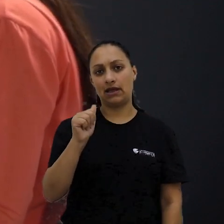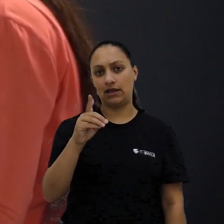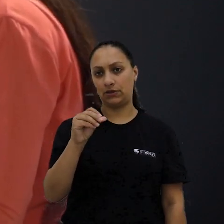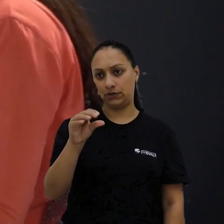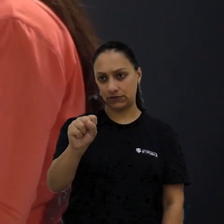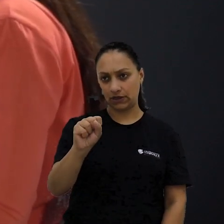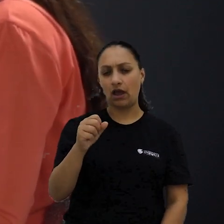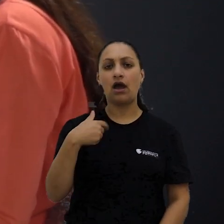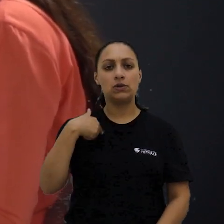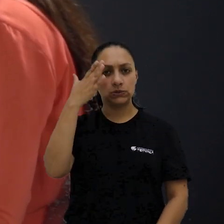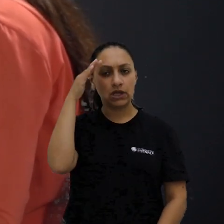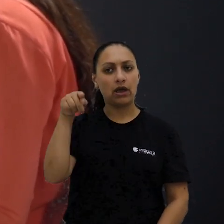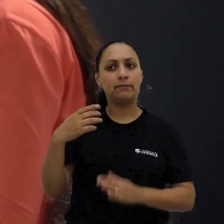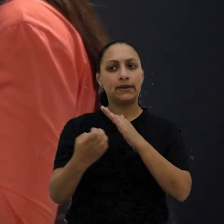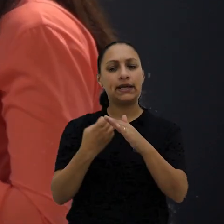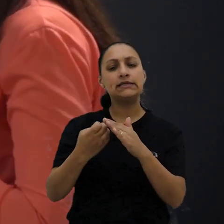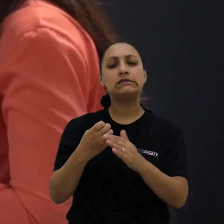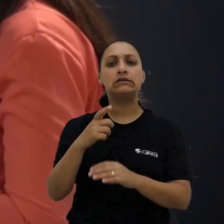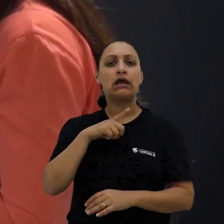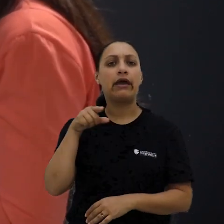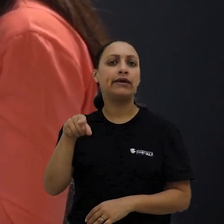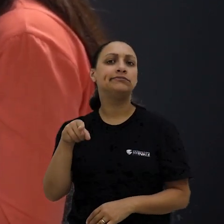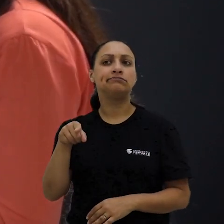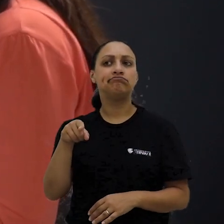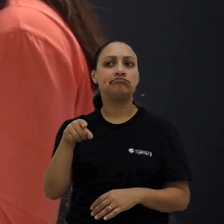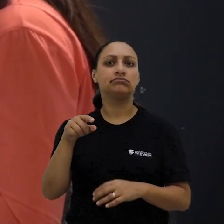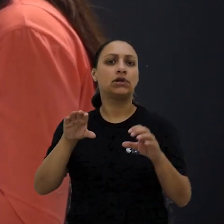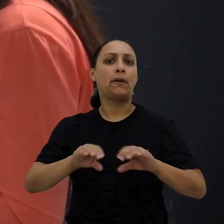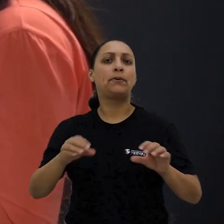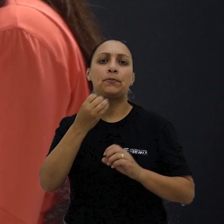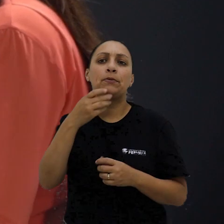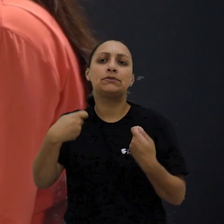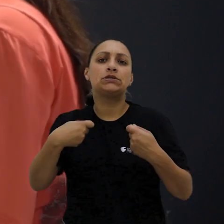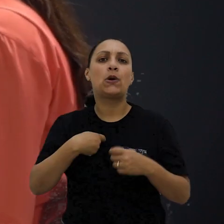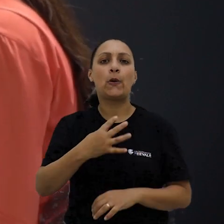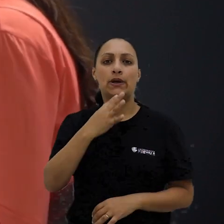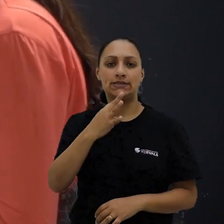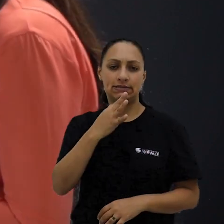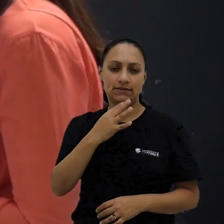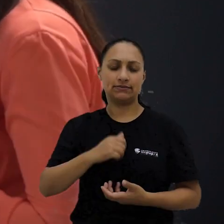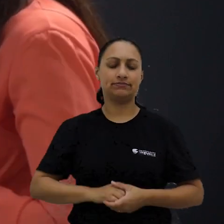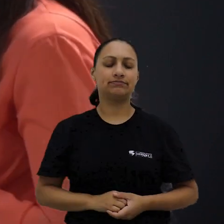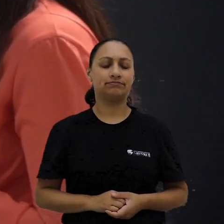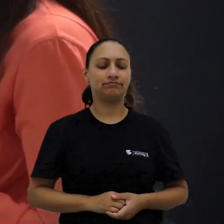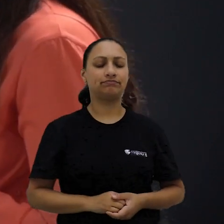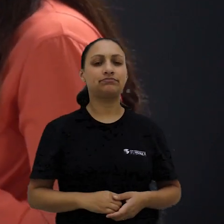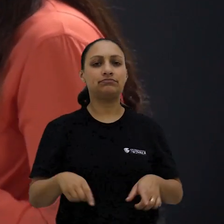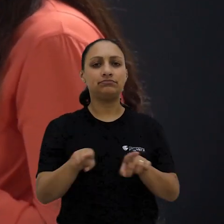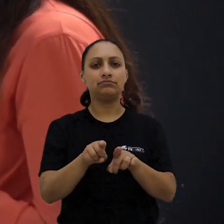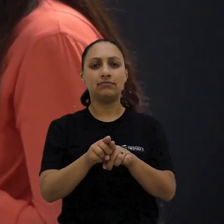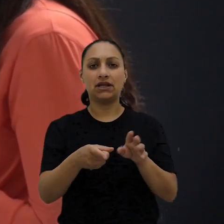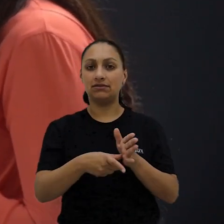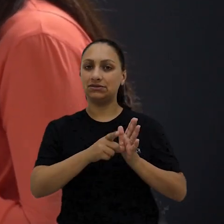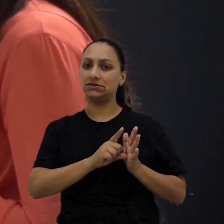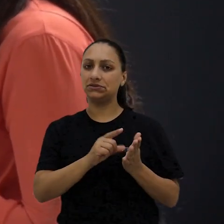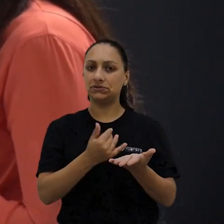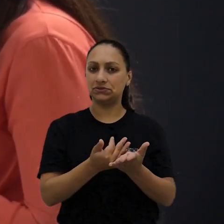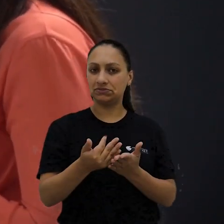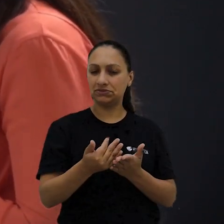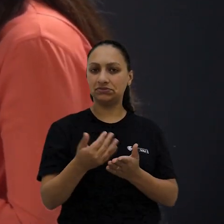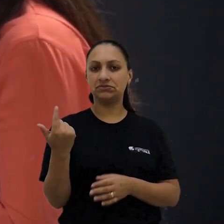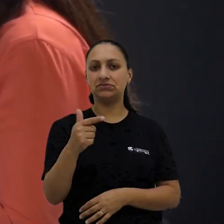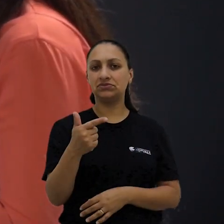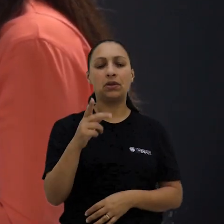que faz automação de dados e ela está lá em Campo Bom. Então, que se conhecessem. Aí começou, porque como eu comentei antes no começo, a